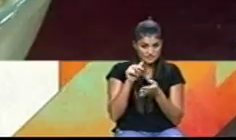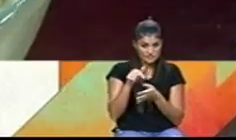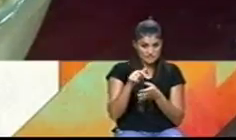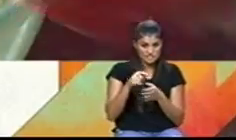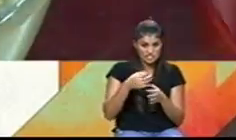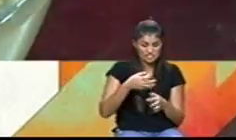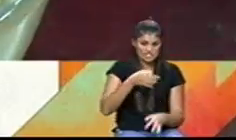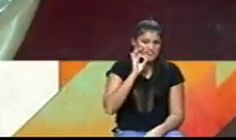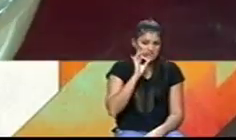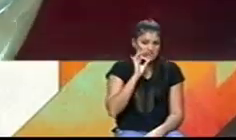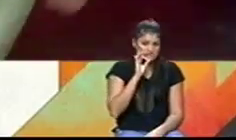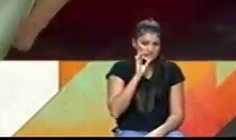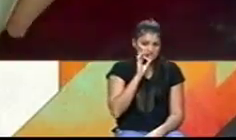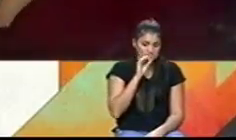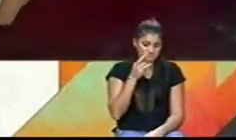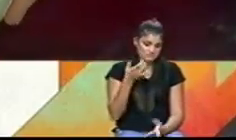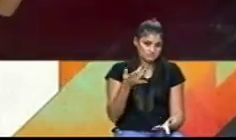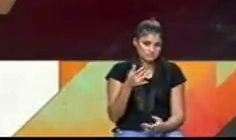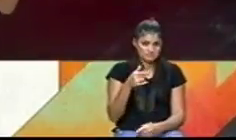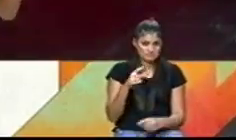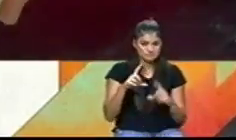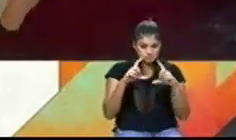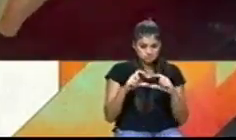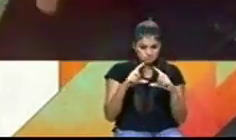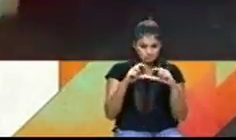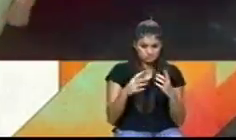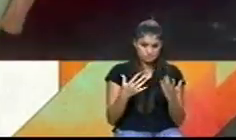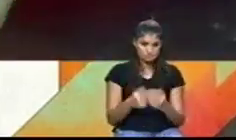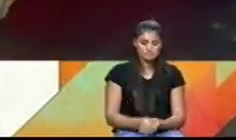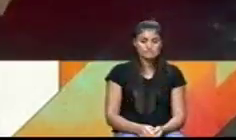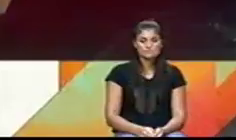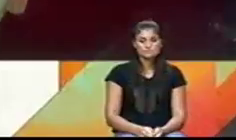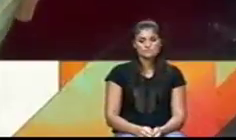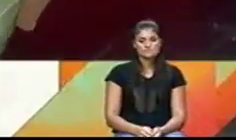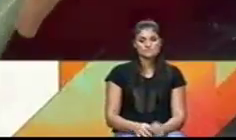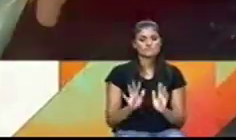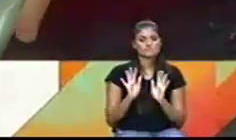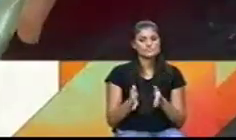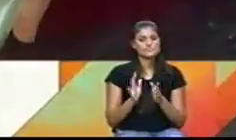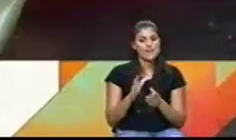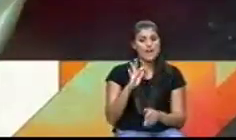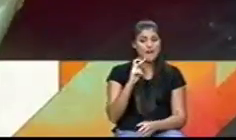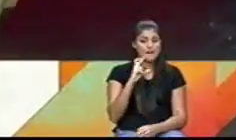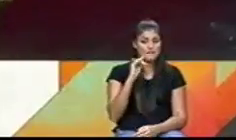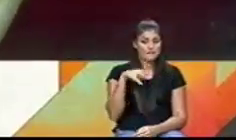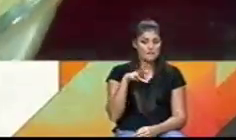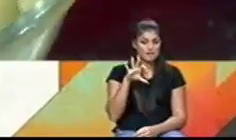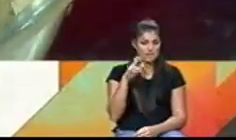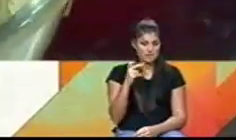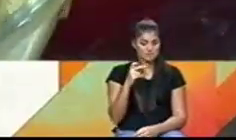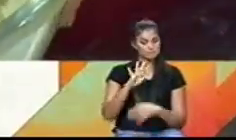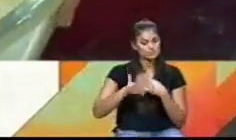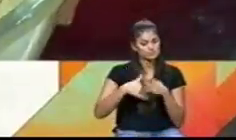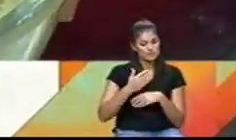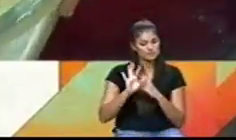partes e ter que estar a encher só até ali. Já tenho então a farinha misturada.